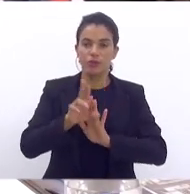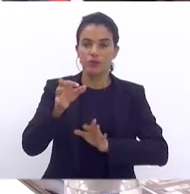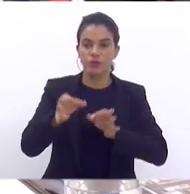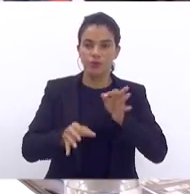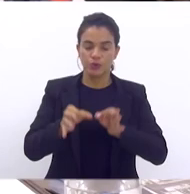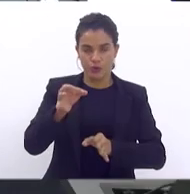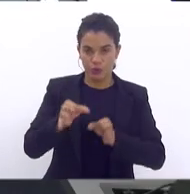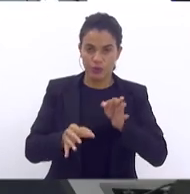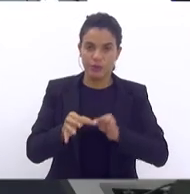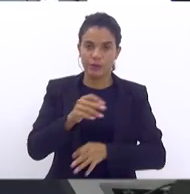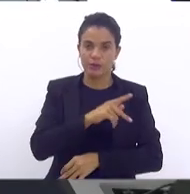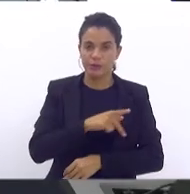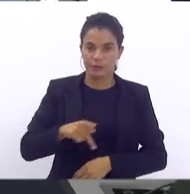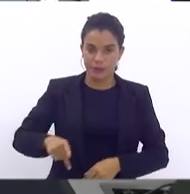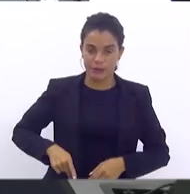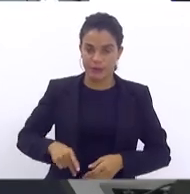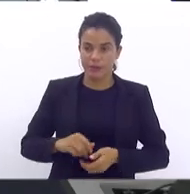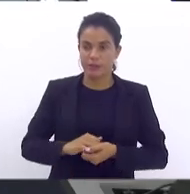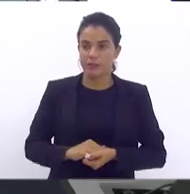Tribunal Marítimo.